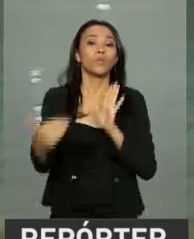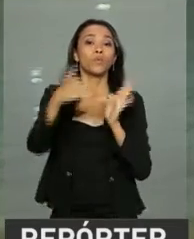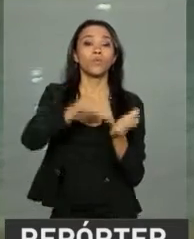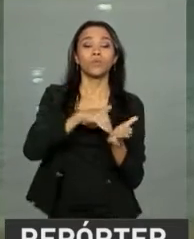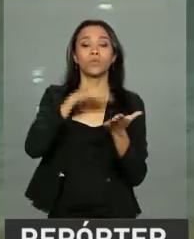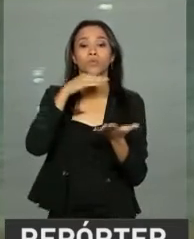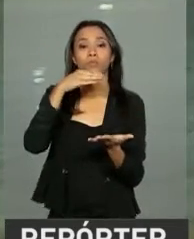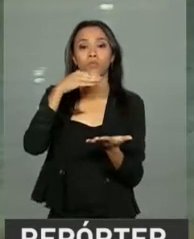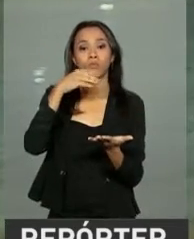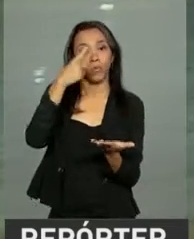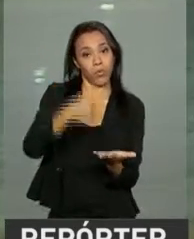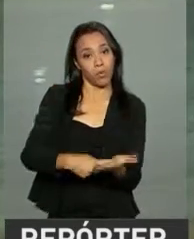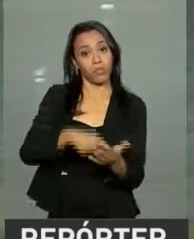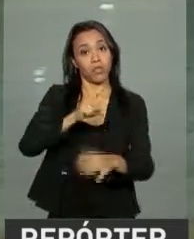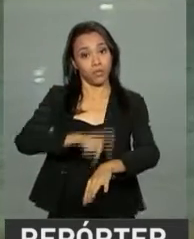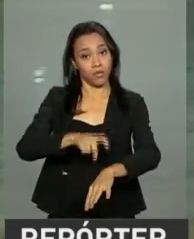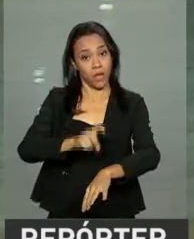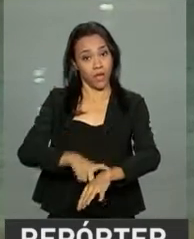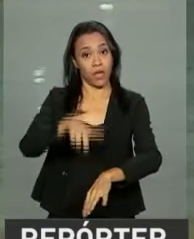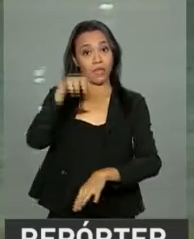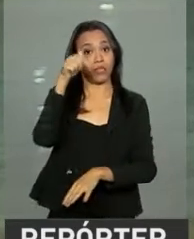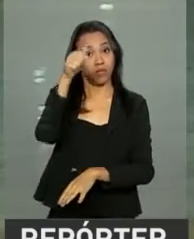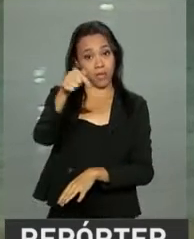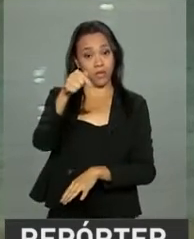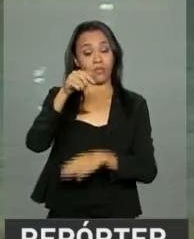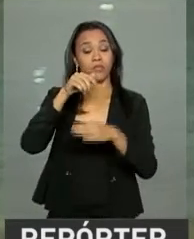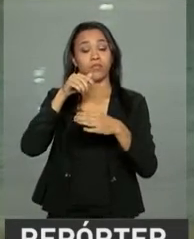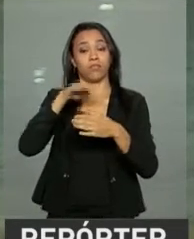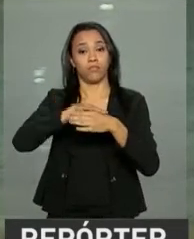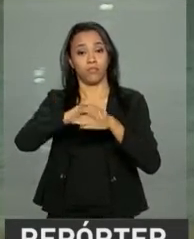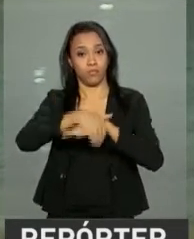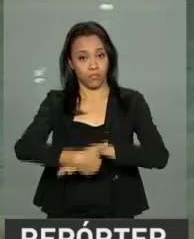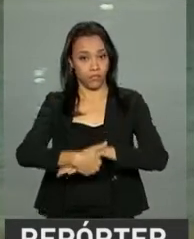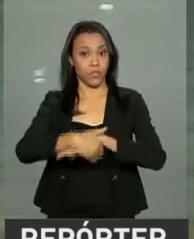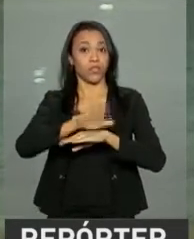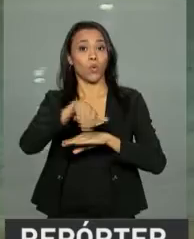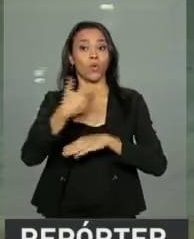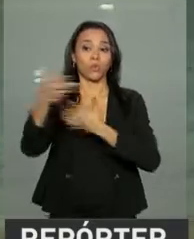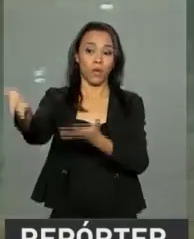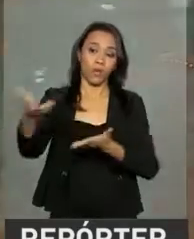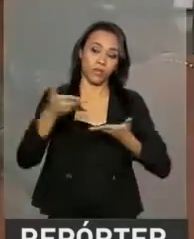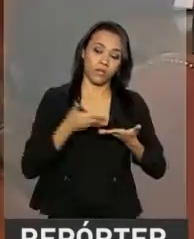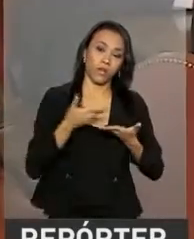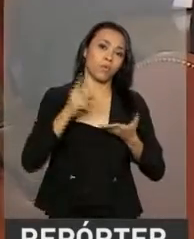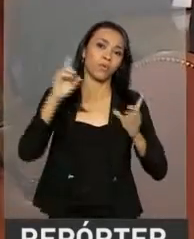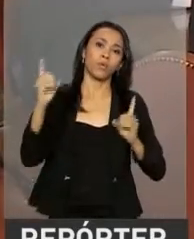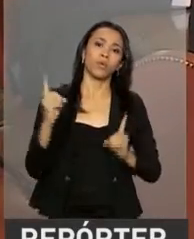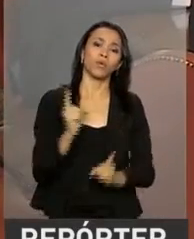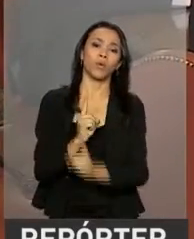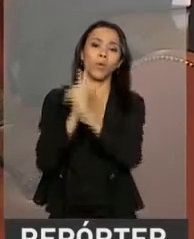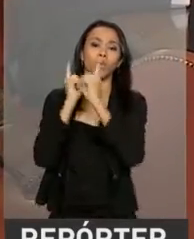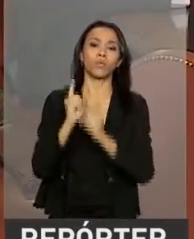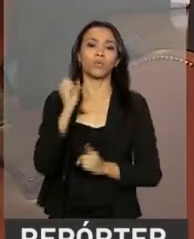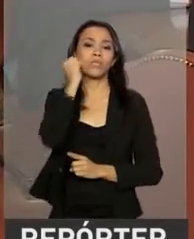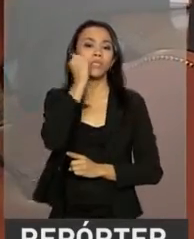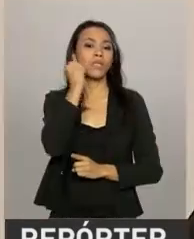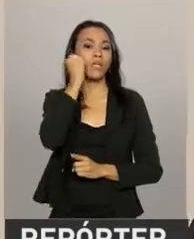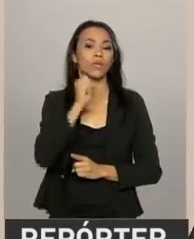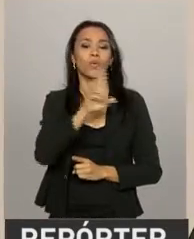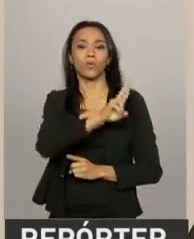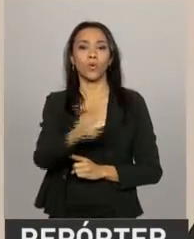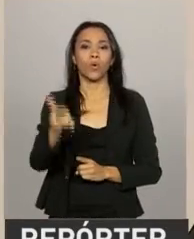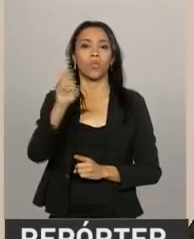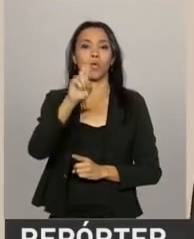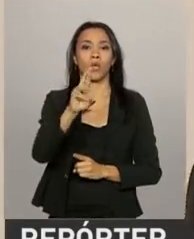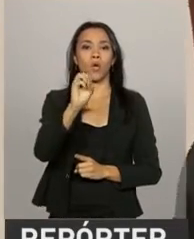compromisso vai ser a partir das 19 horas quando michel temer recebe para 1 outros senadores romero jucá e welinton